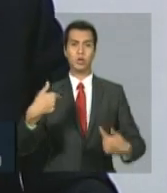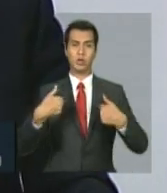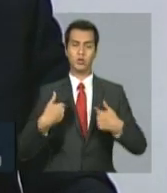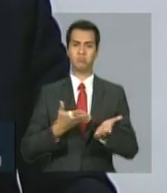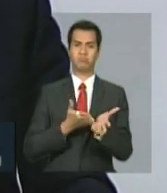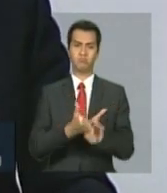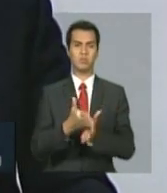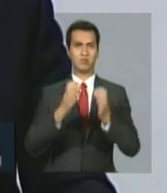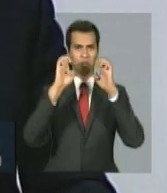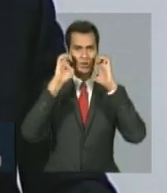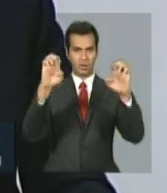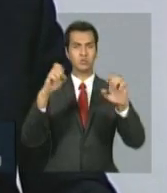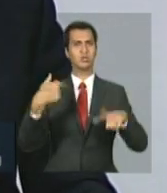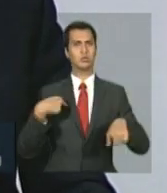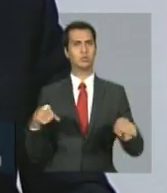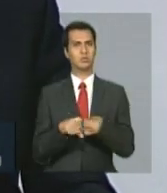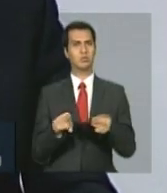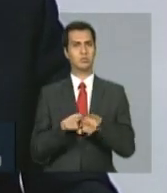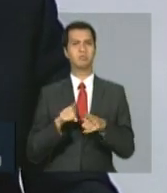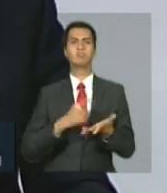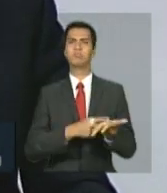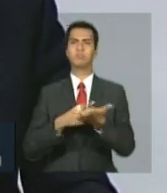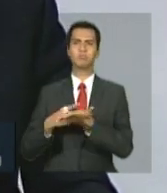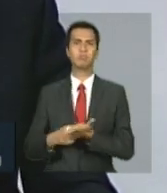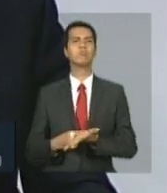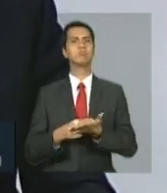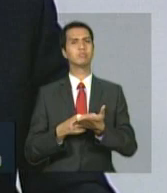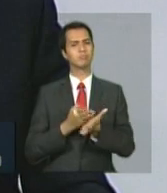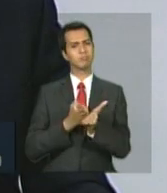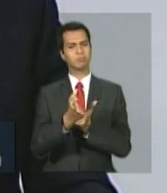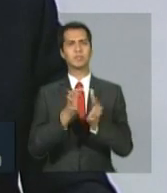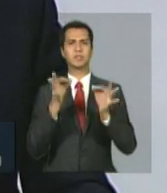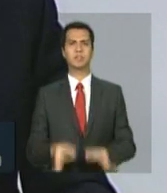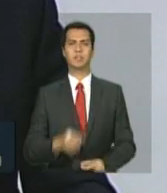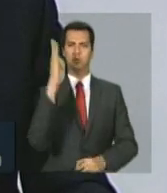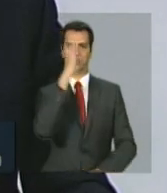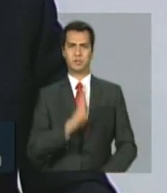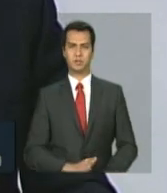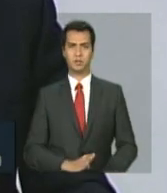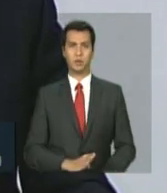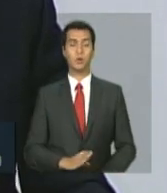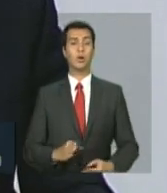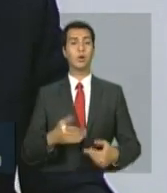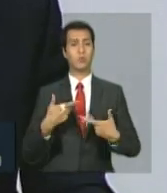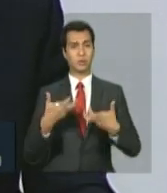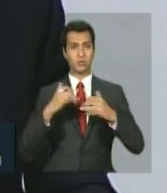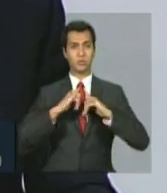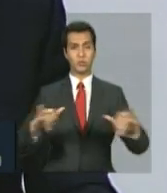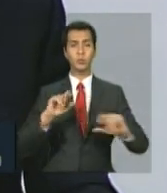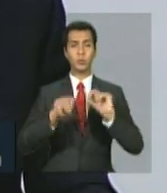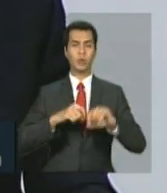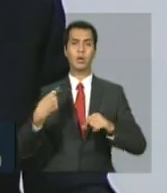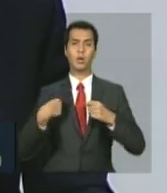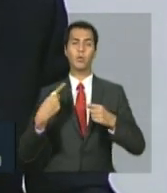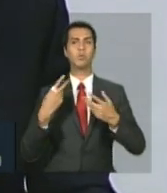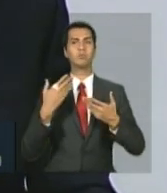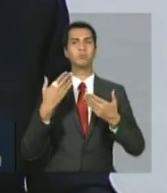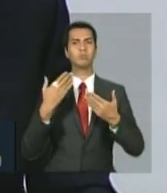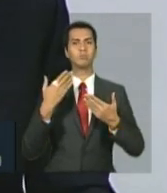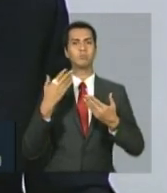ética, o meu compromisso com o Brasil. Então, eu queria dizer para os senhores que essa é a minha visão do processo. Se me